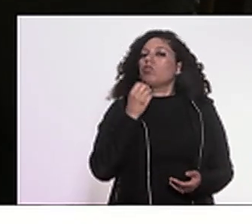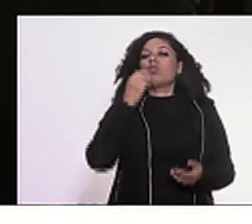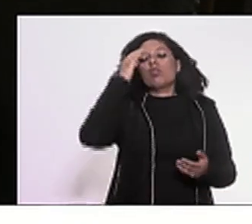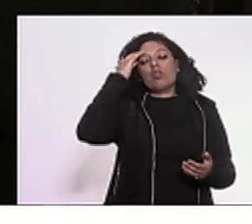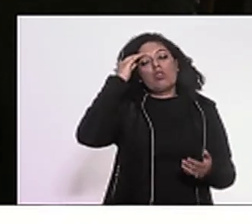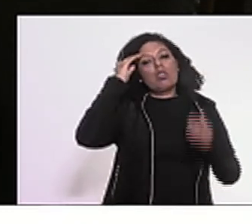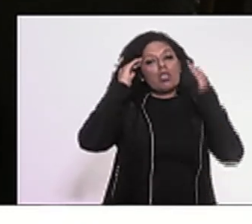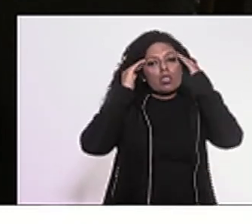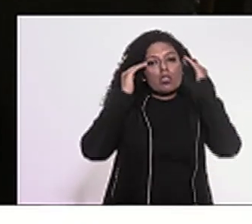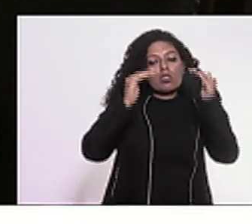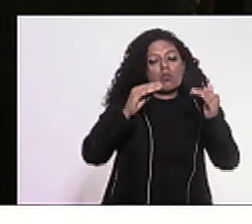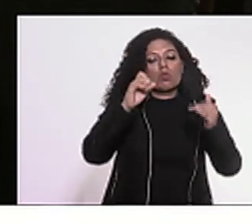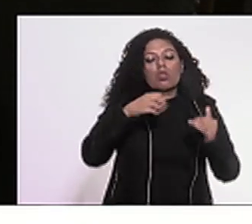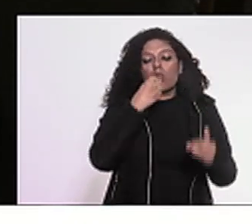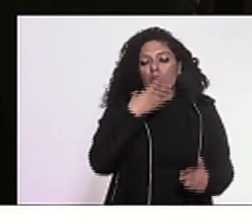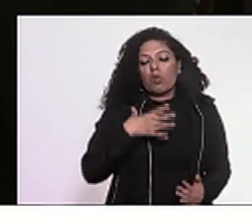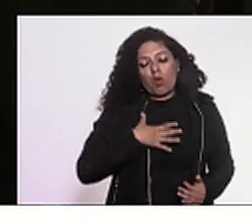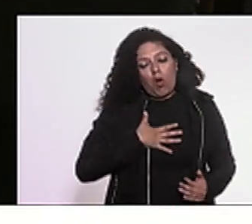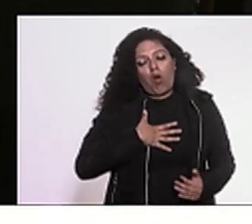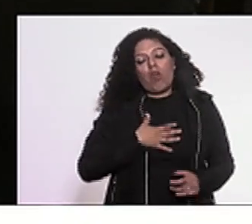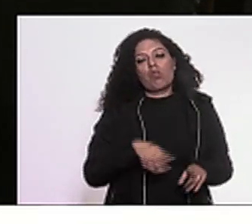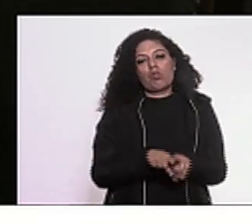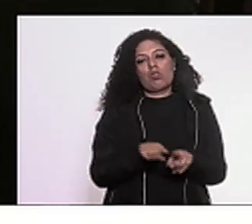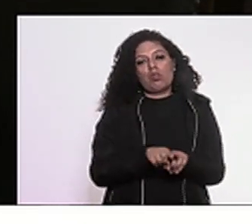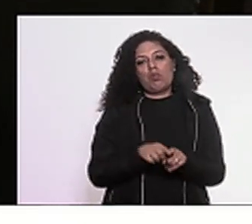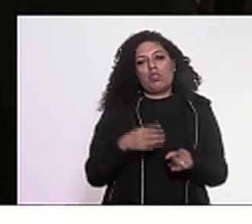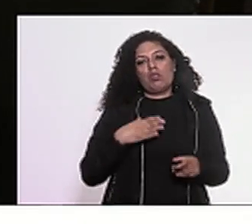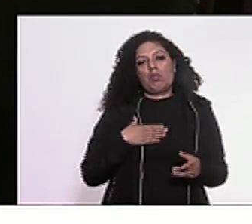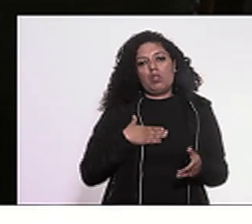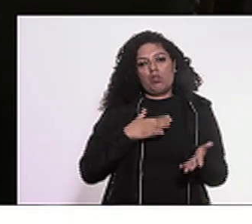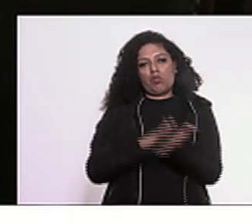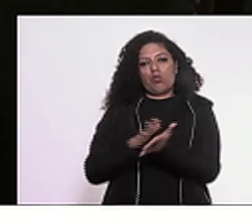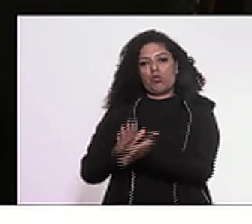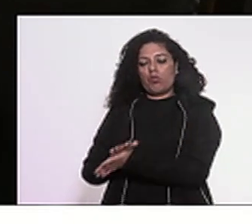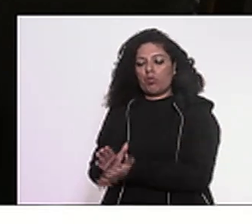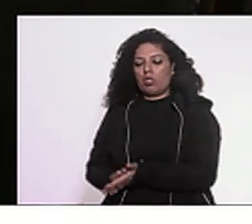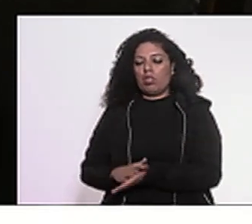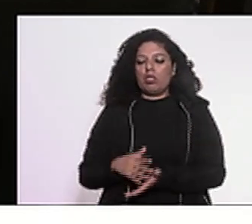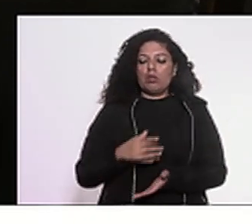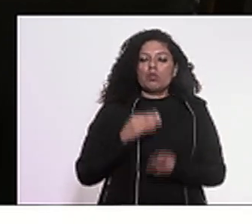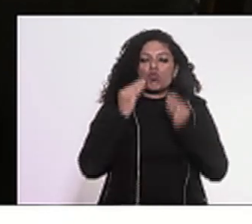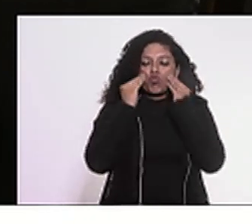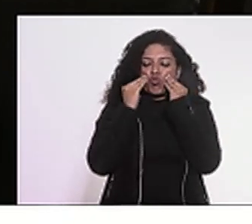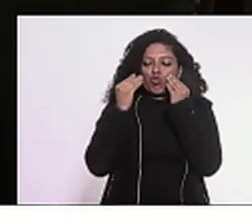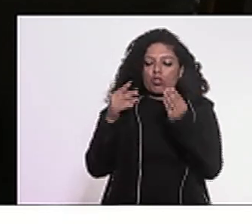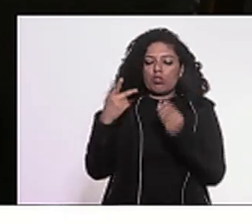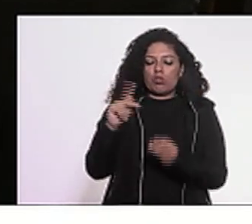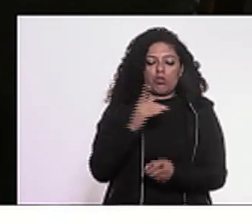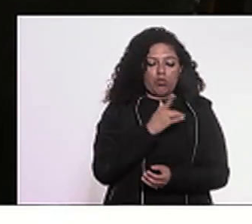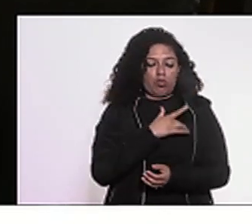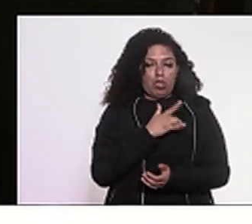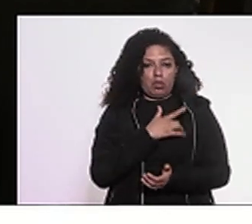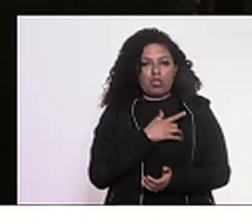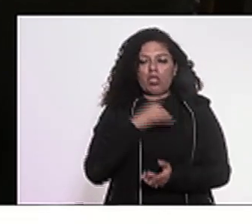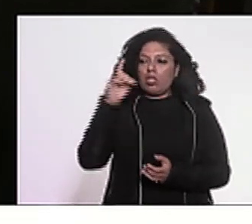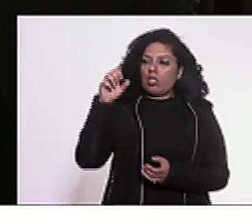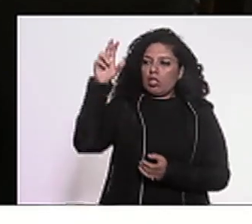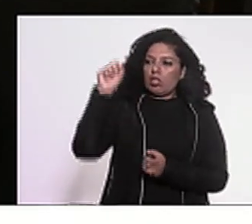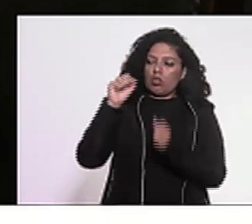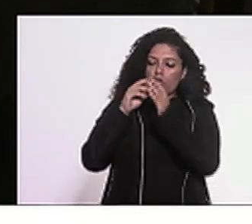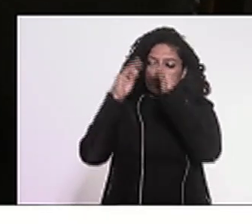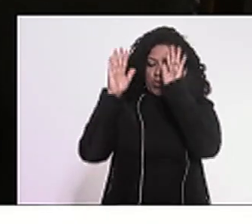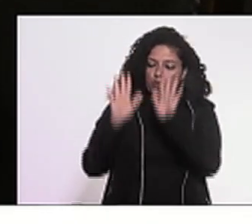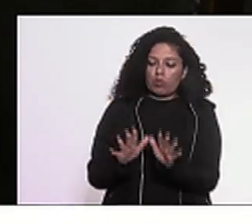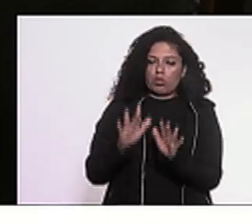gosto muito de viver junto dele. Meus parabéns, um beijo no seu coração. Deus que te proteja muito e conte